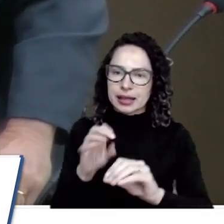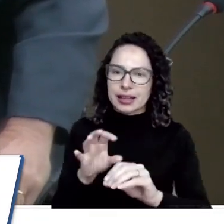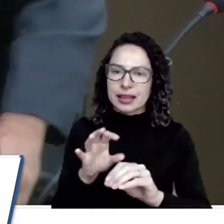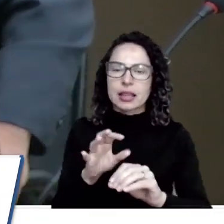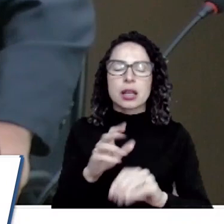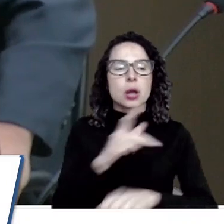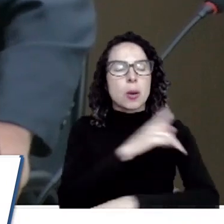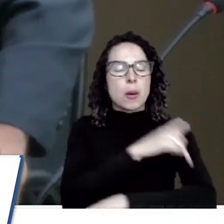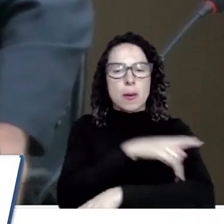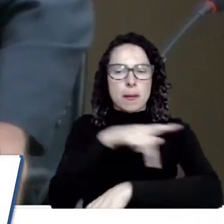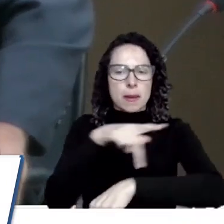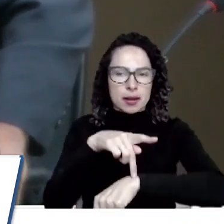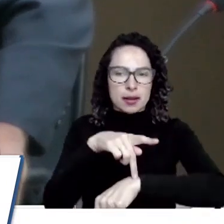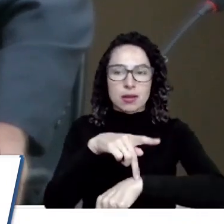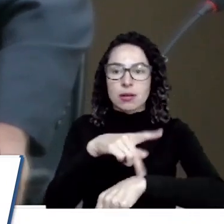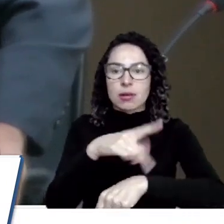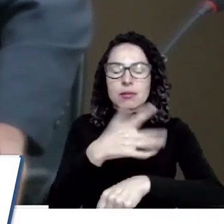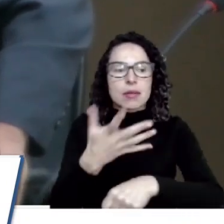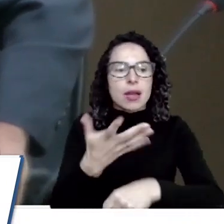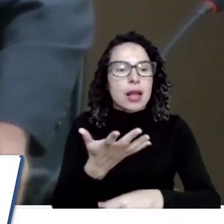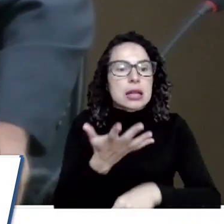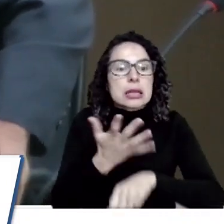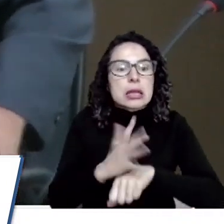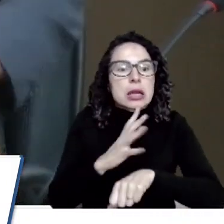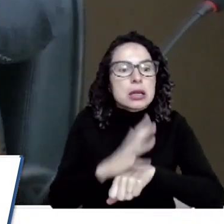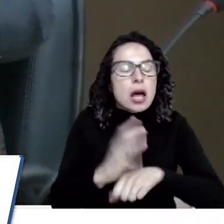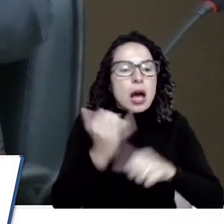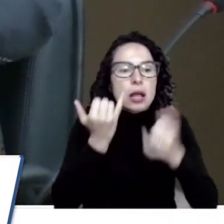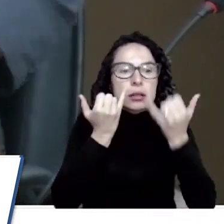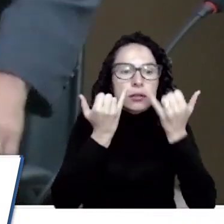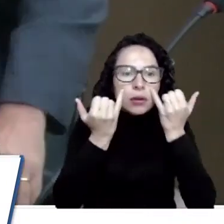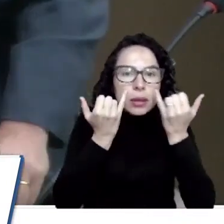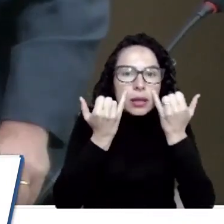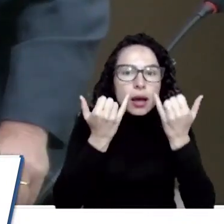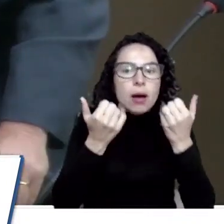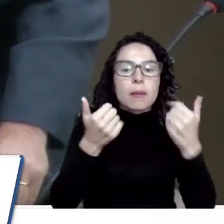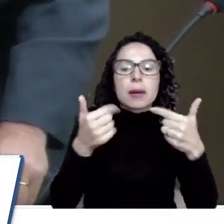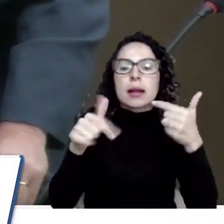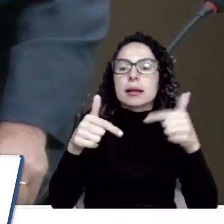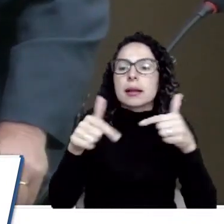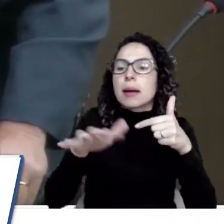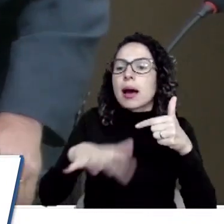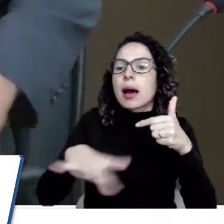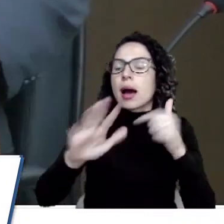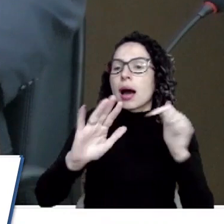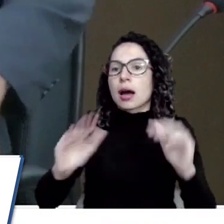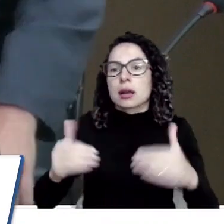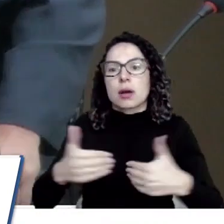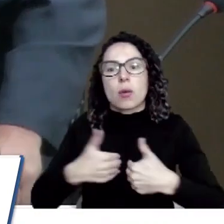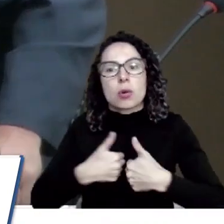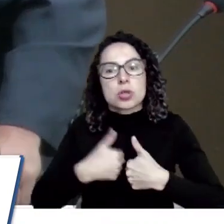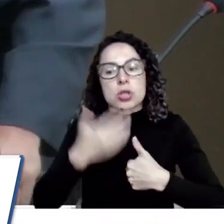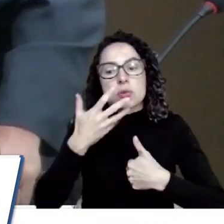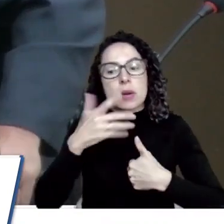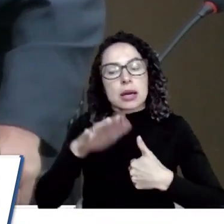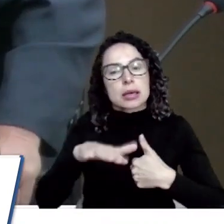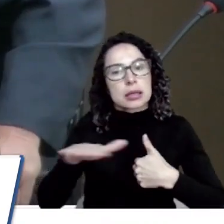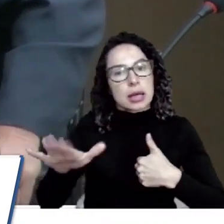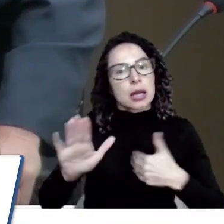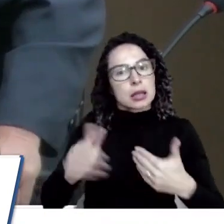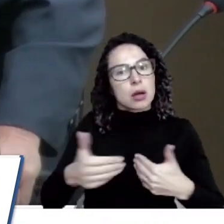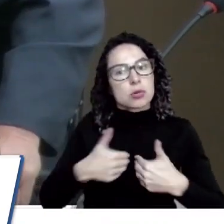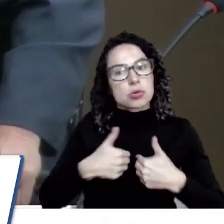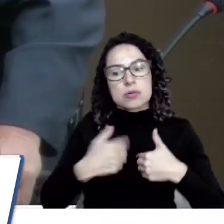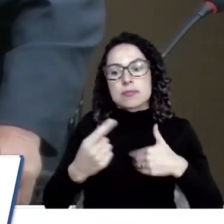pedagogos não estão treinados suficientes para lidar com uma criança com espectro